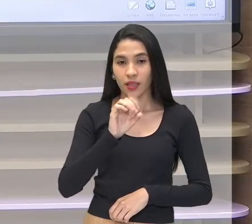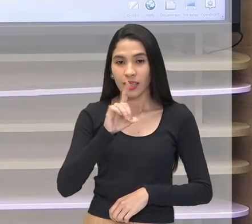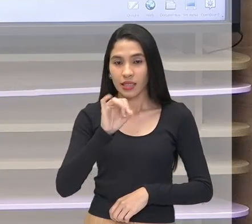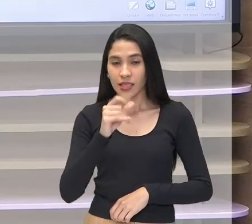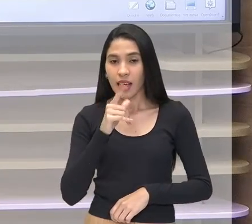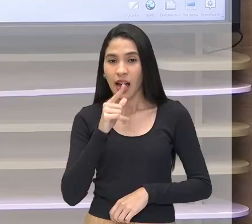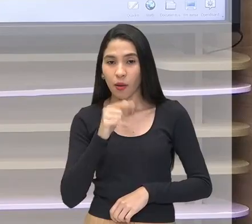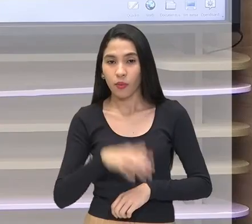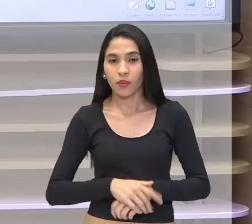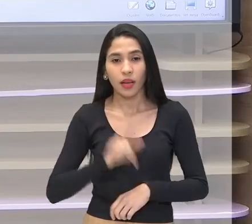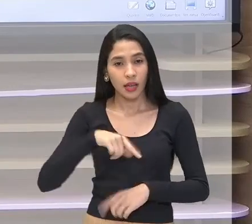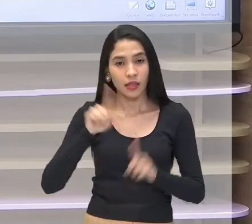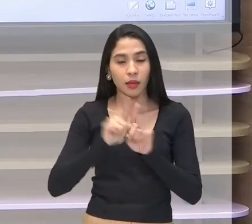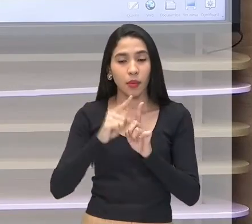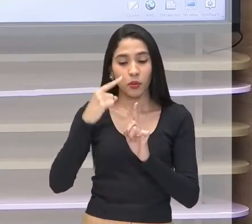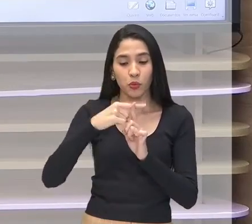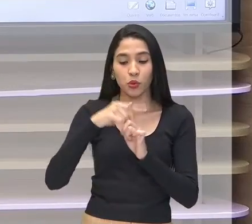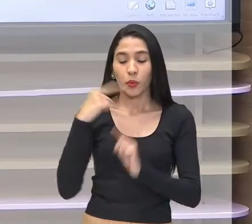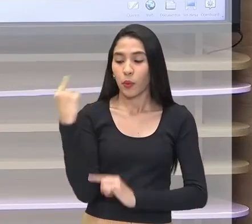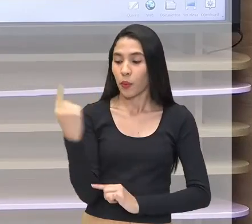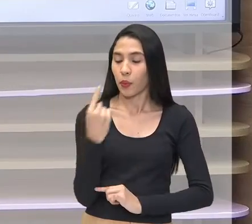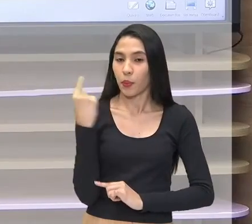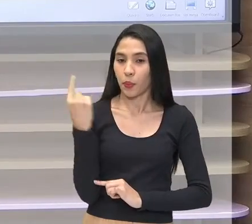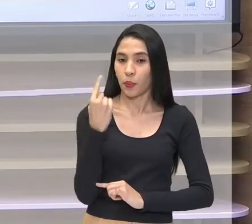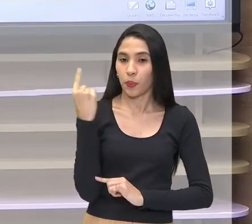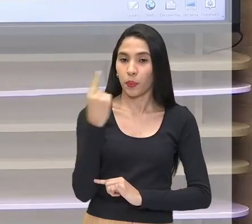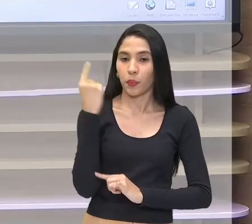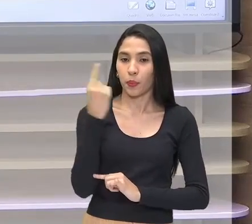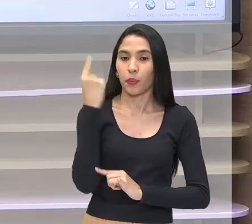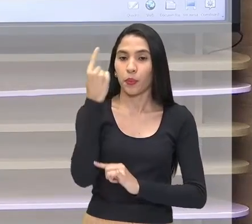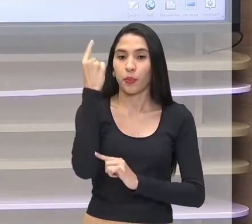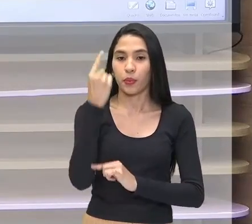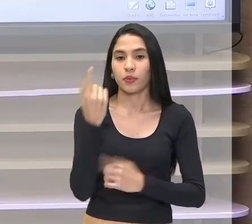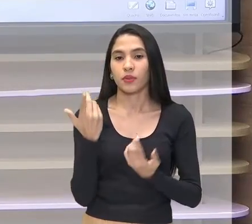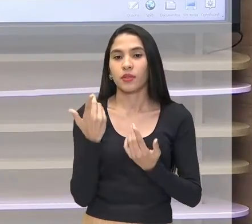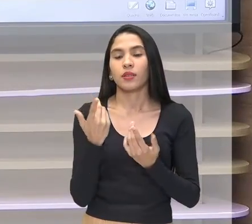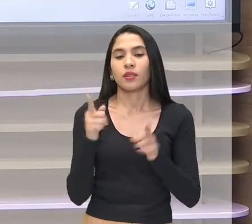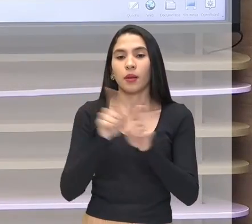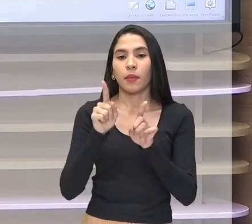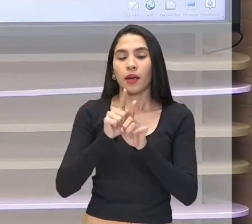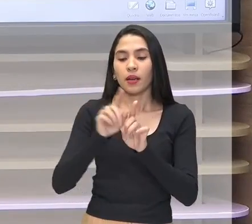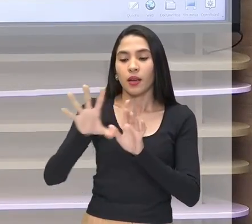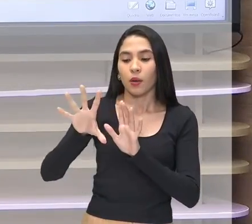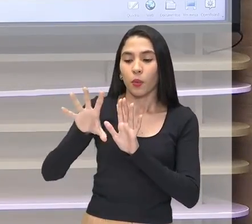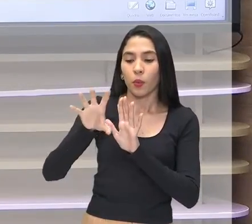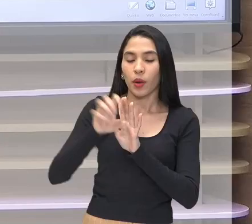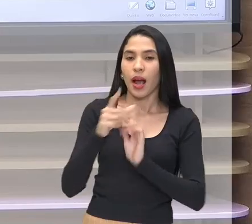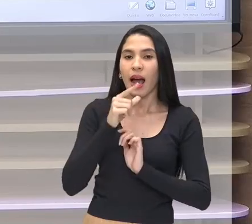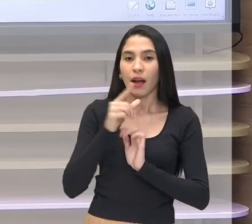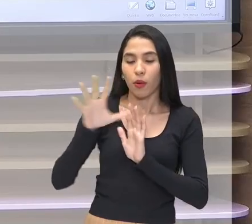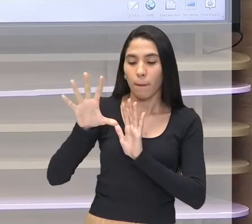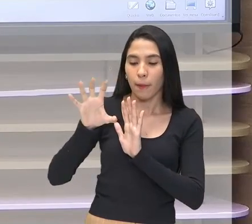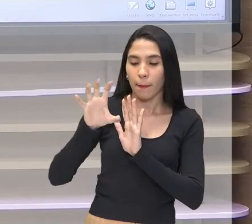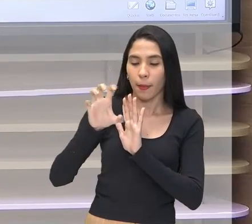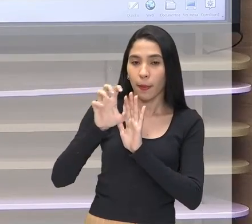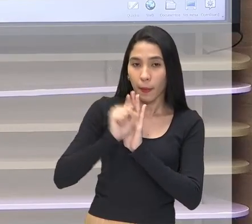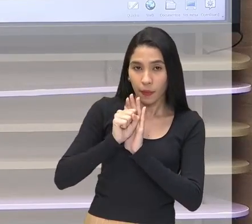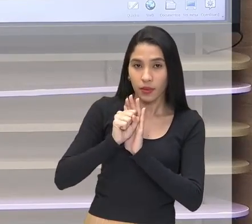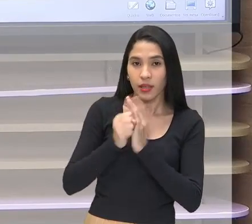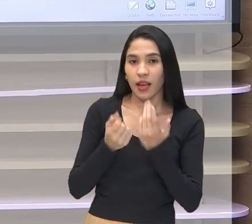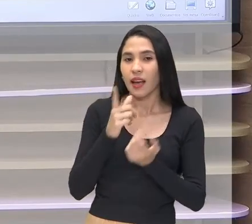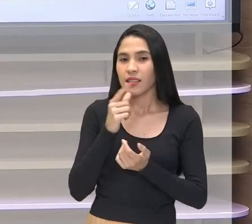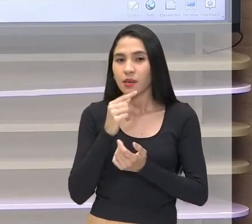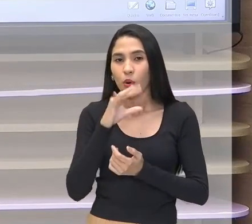tromba d'água é um tipo de tornado que ela acaba se puxando água. É muito comum observar em